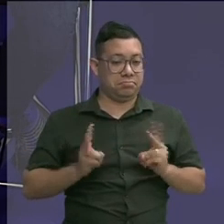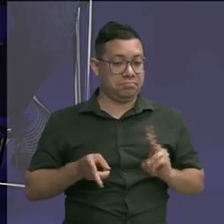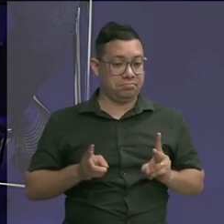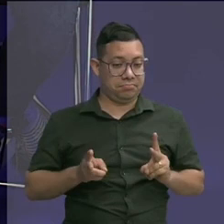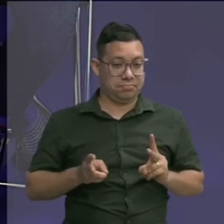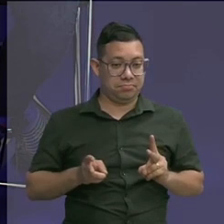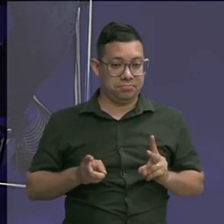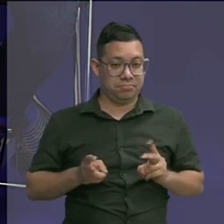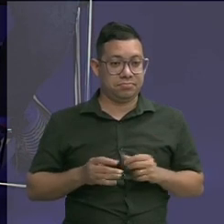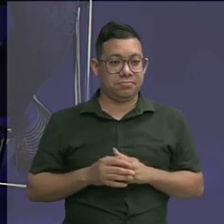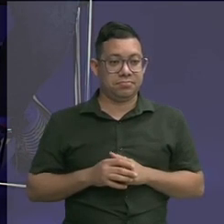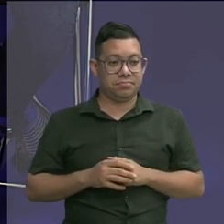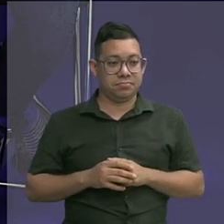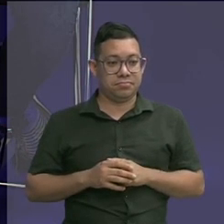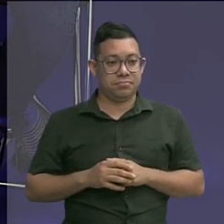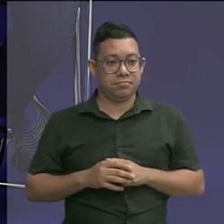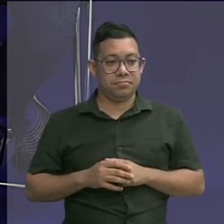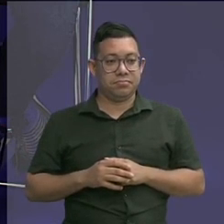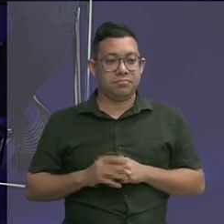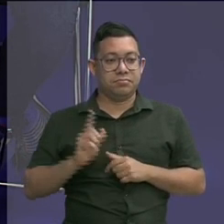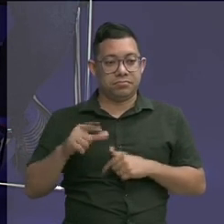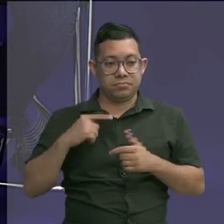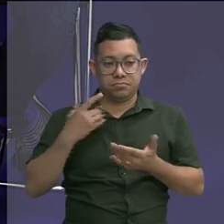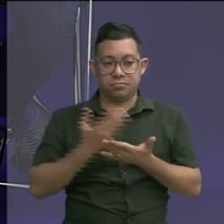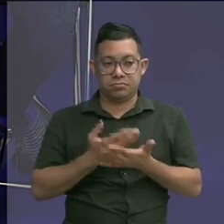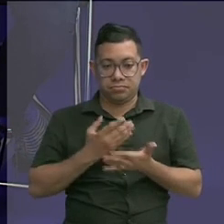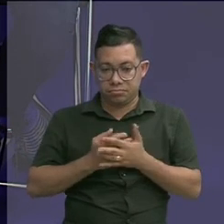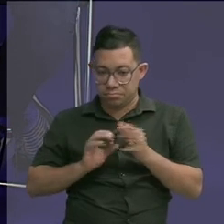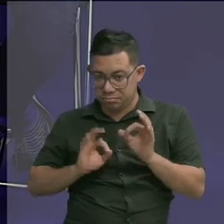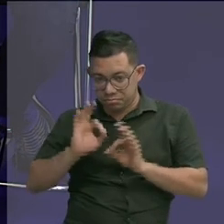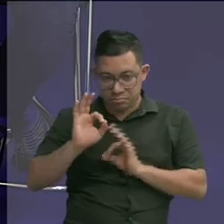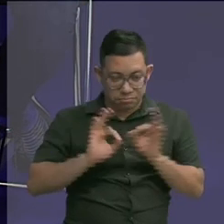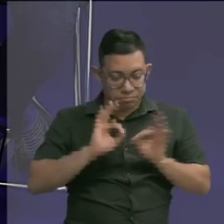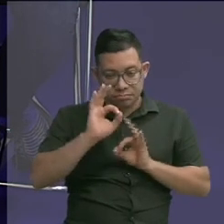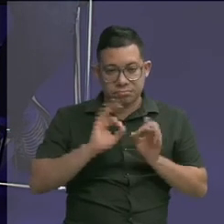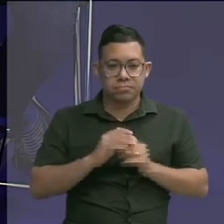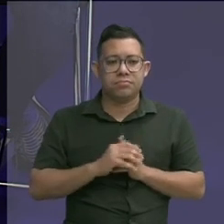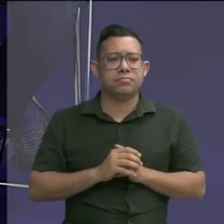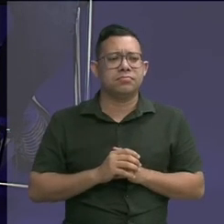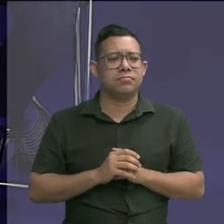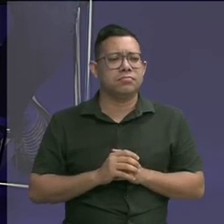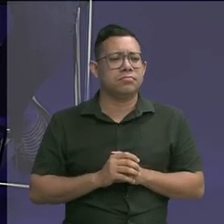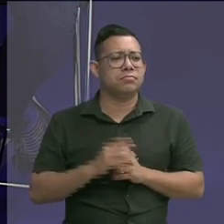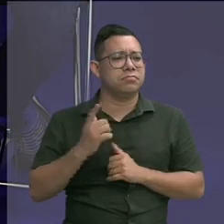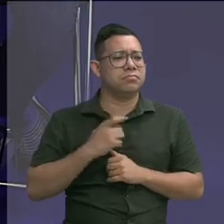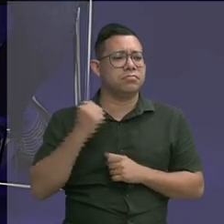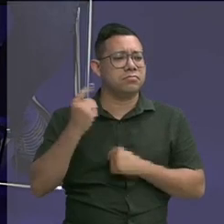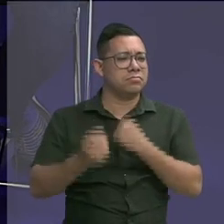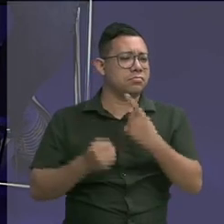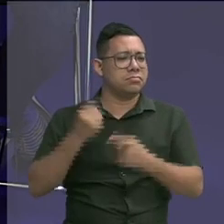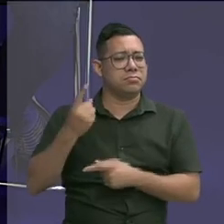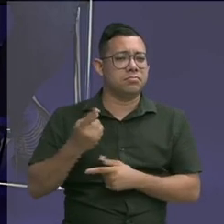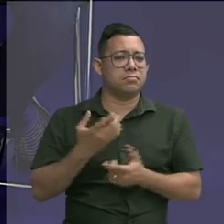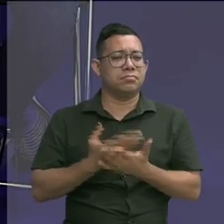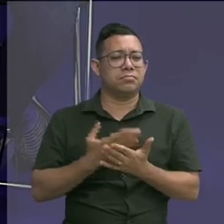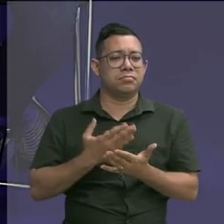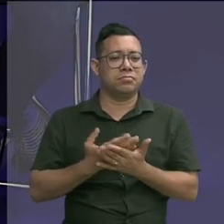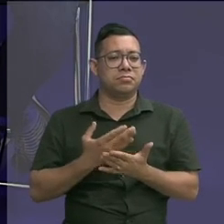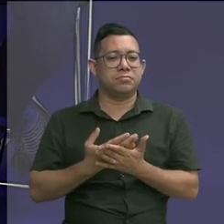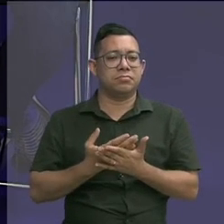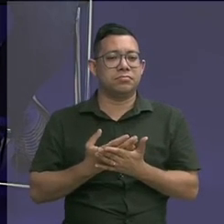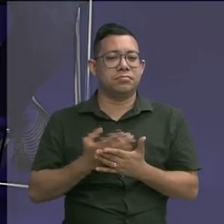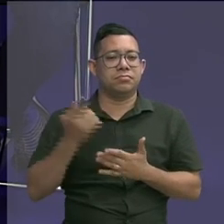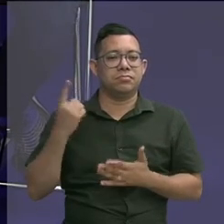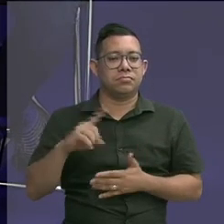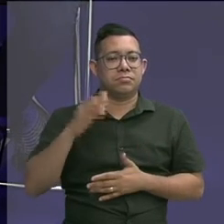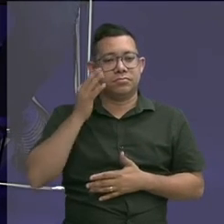Tá bom a gente ainda vai ter aí algumas aulas que estão finalizando tá nós vamos ter algumas retrospectivas de aula sobre